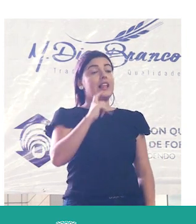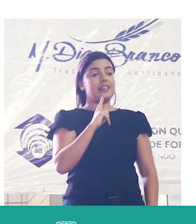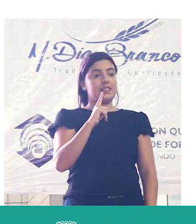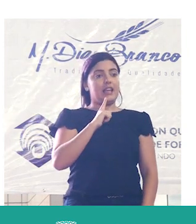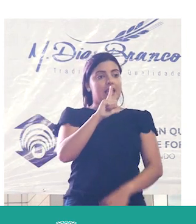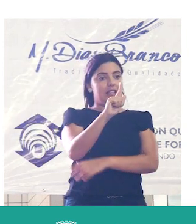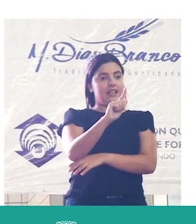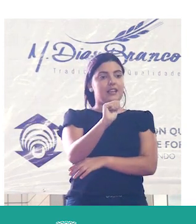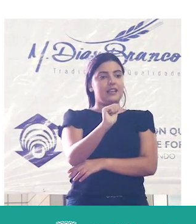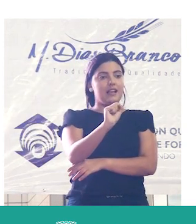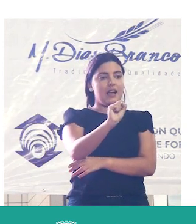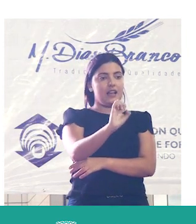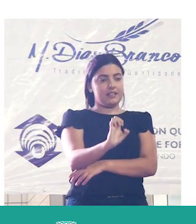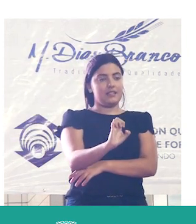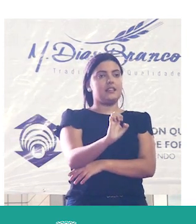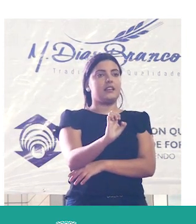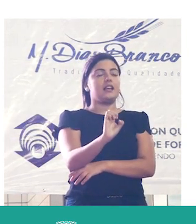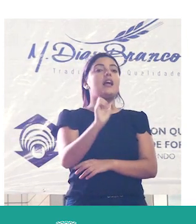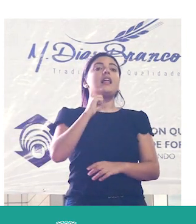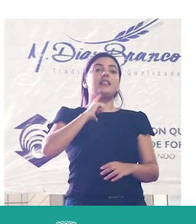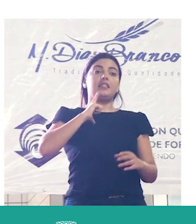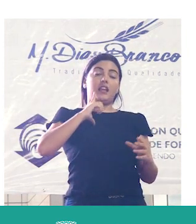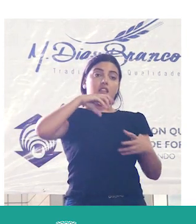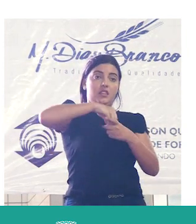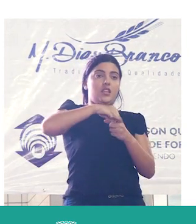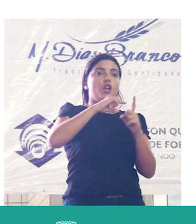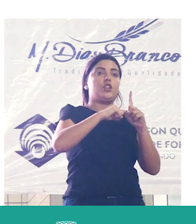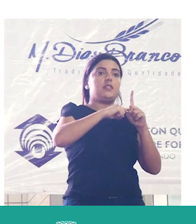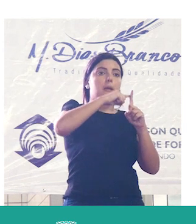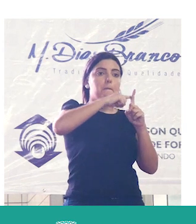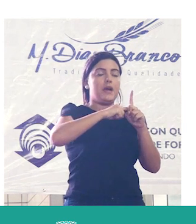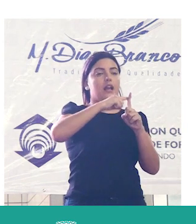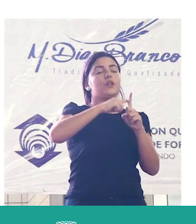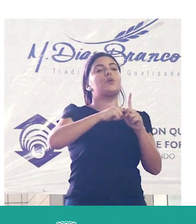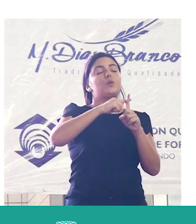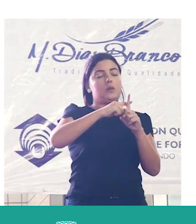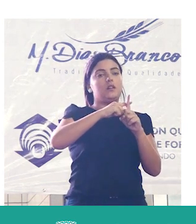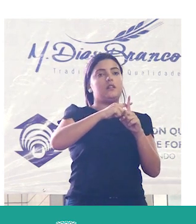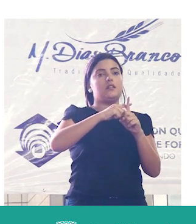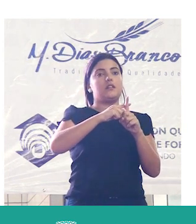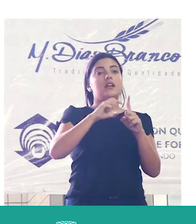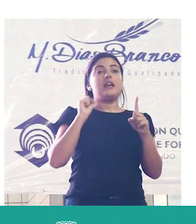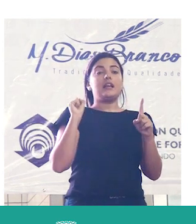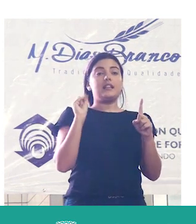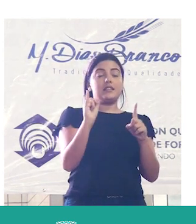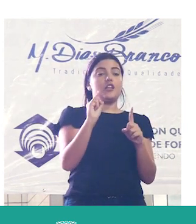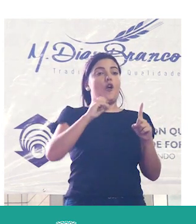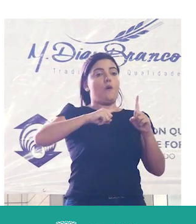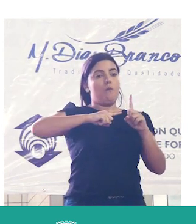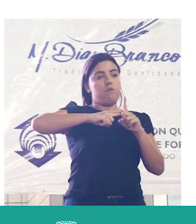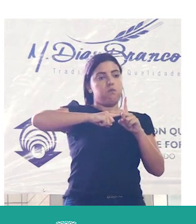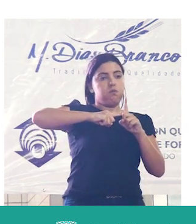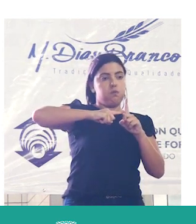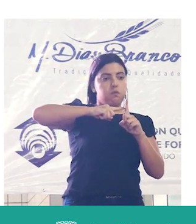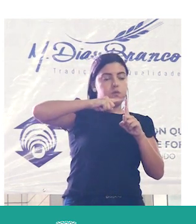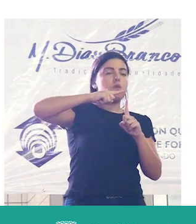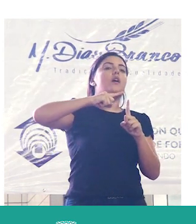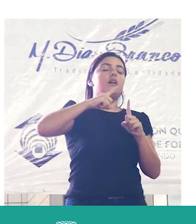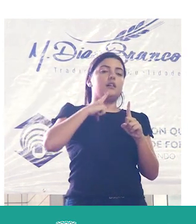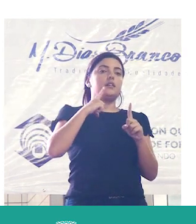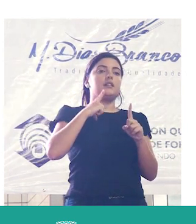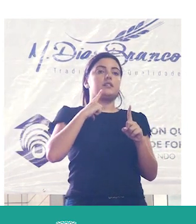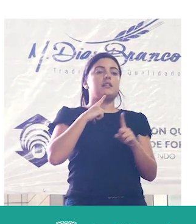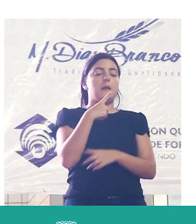eles estão nas mesmas condições de temperatura e pressão, os volumes desses gases também guardam entre si